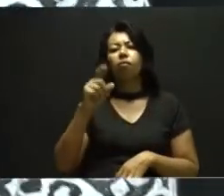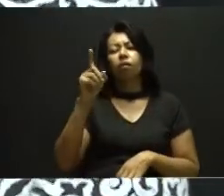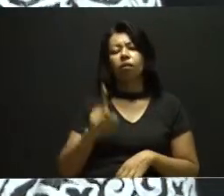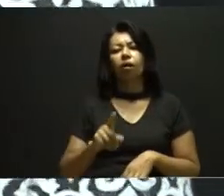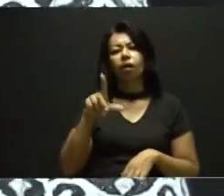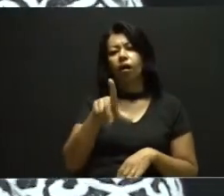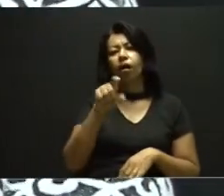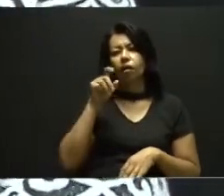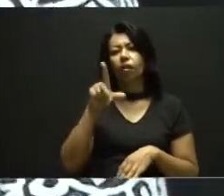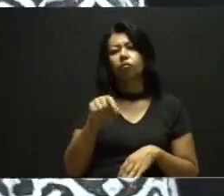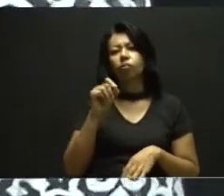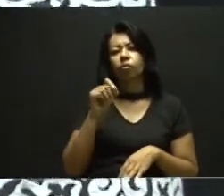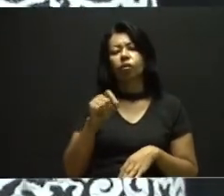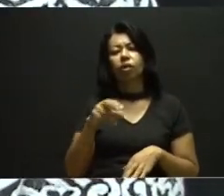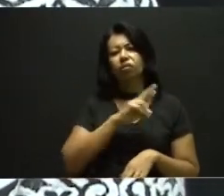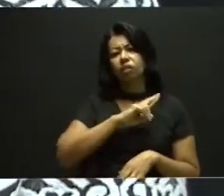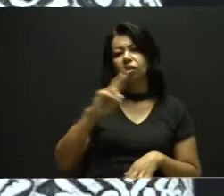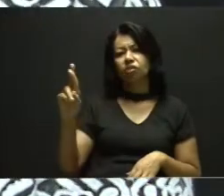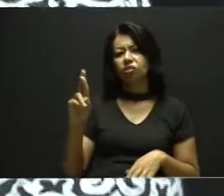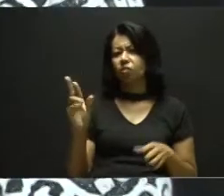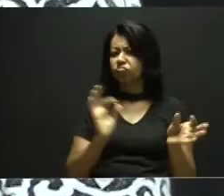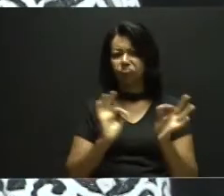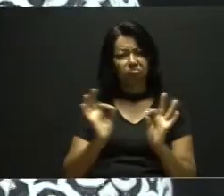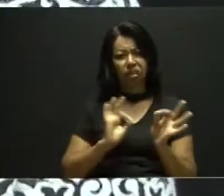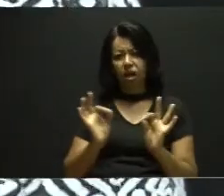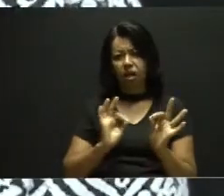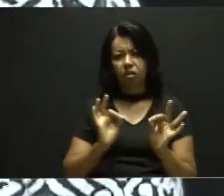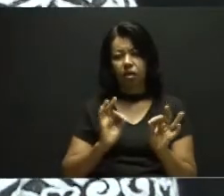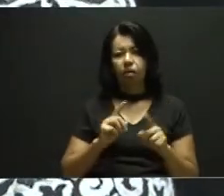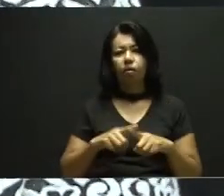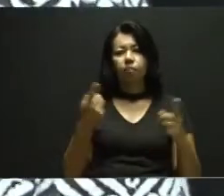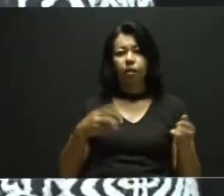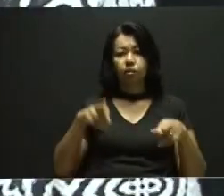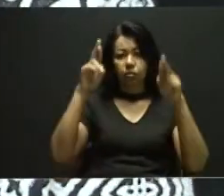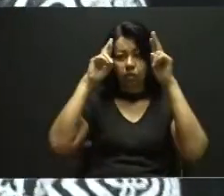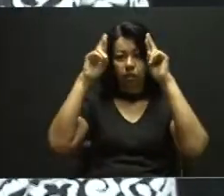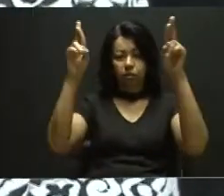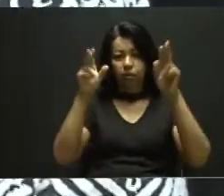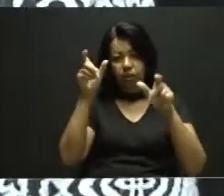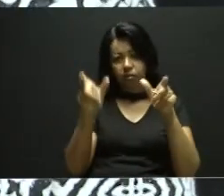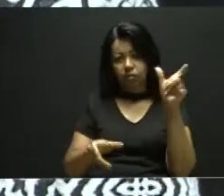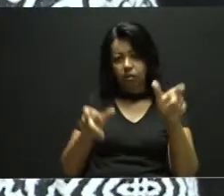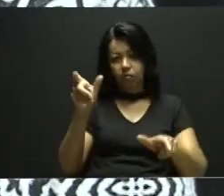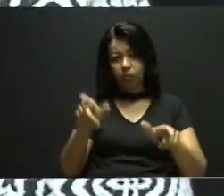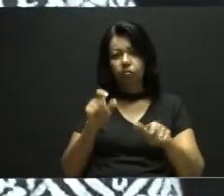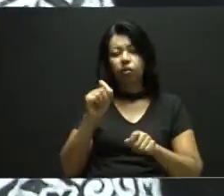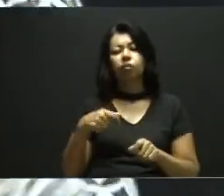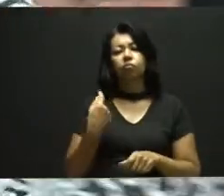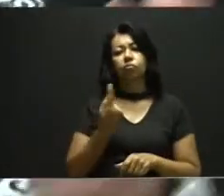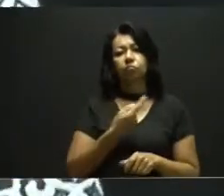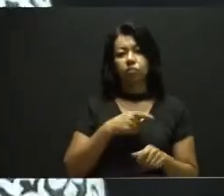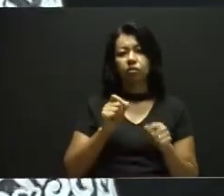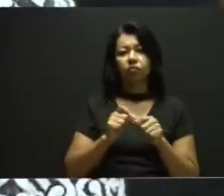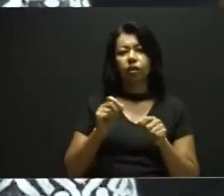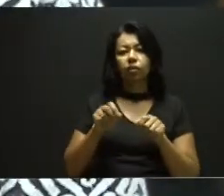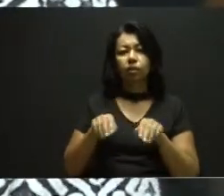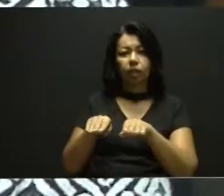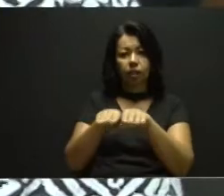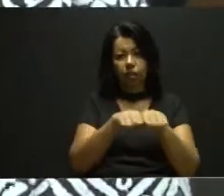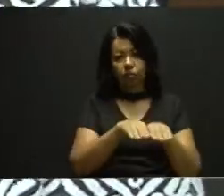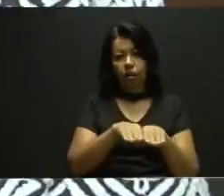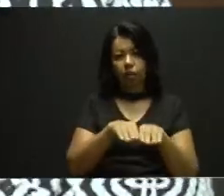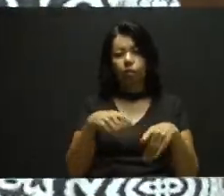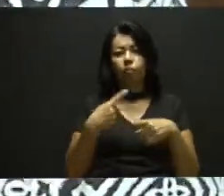escolha é de religião nada agora o respeito ao ser humano e isso nos deixa igual porque a história da silva na